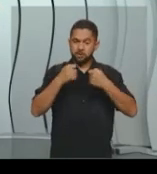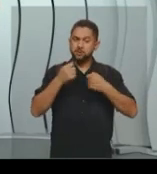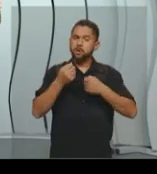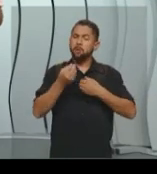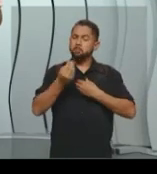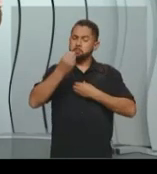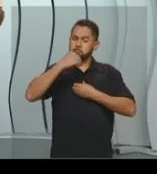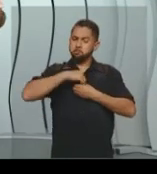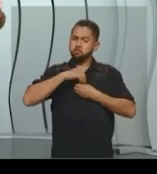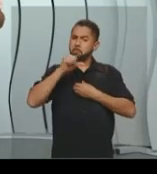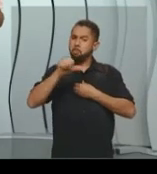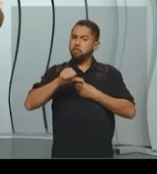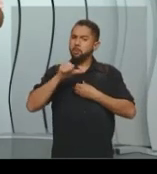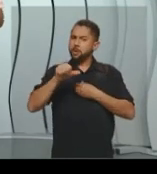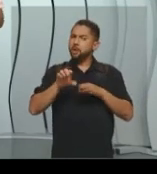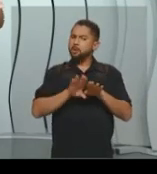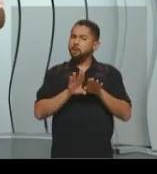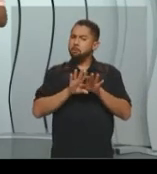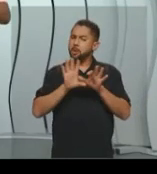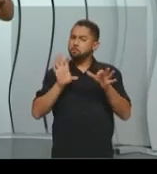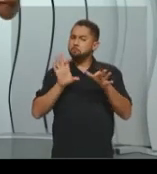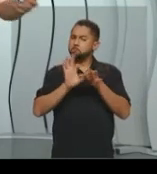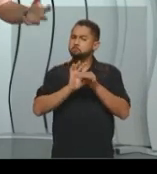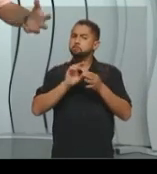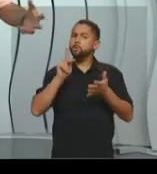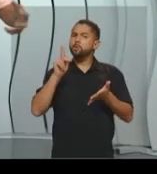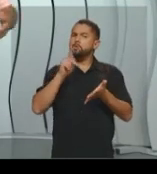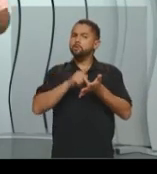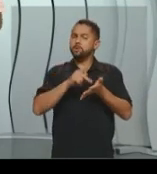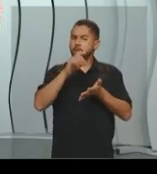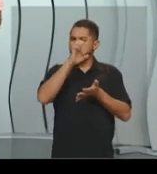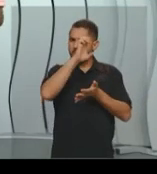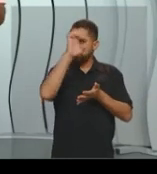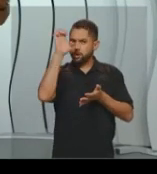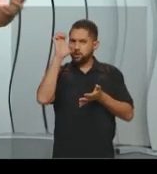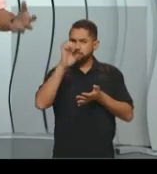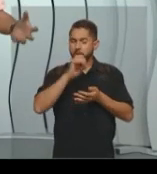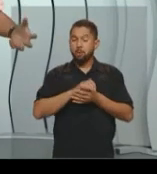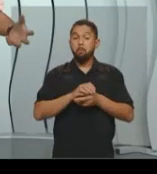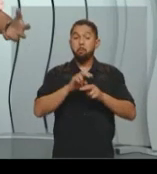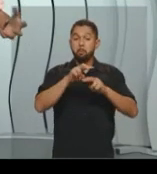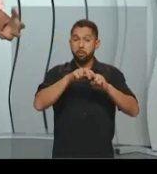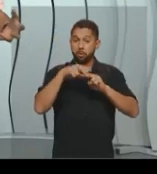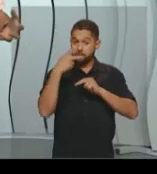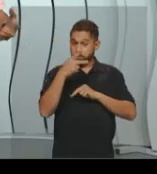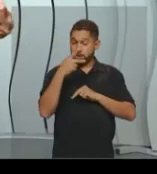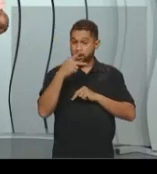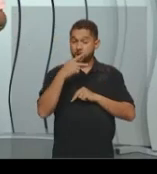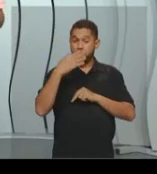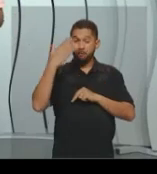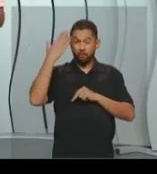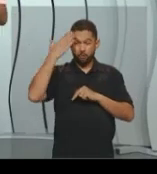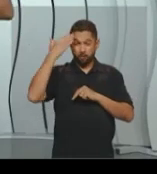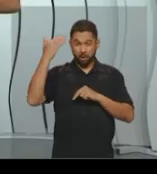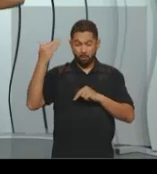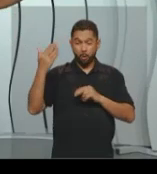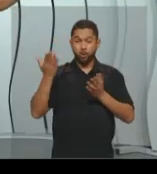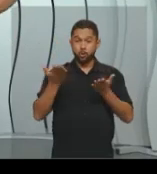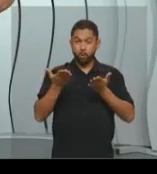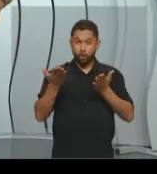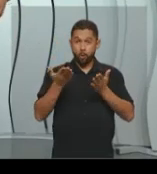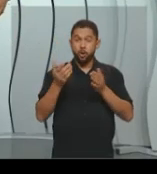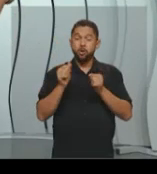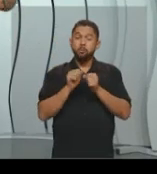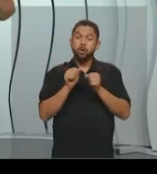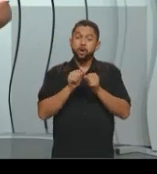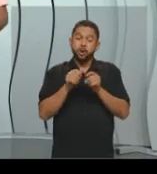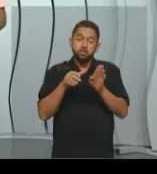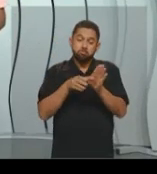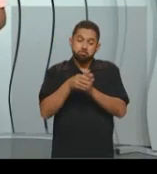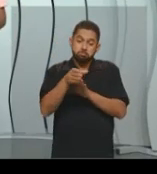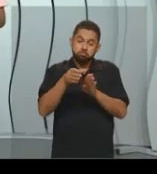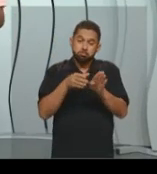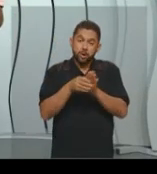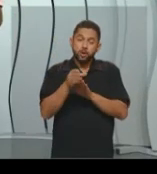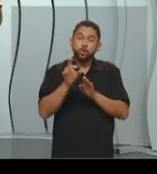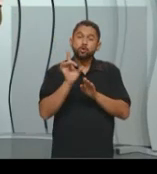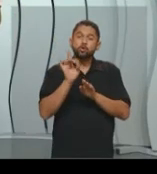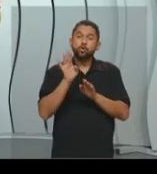tão famoso até hoje a ideia de conscientizar os jovens, conscientizar as pessoas, porque nós fazemos parte dessa tradição